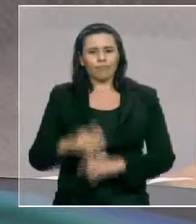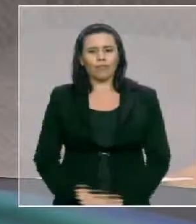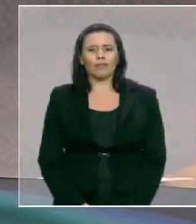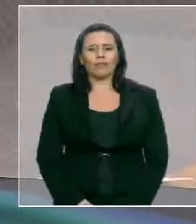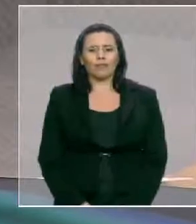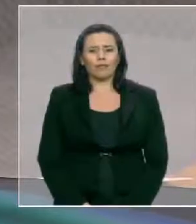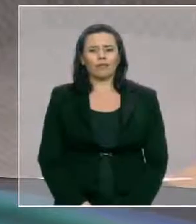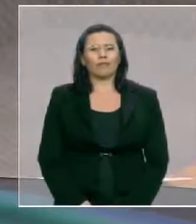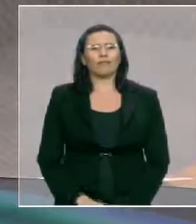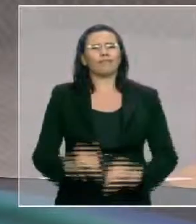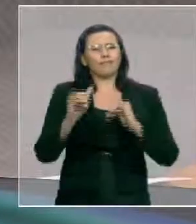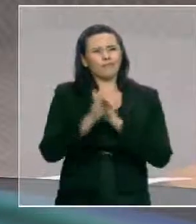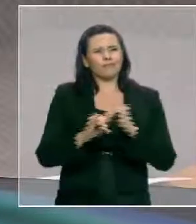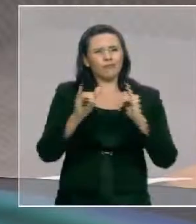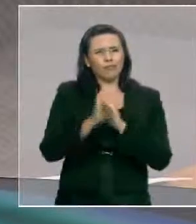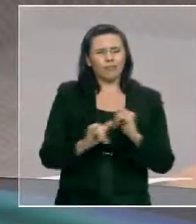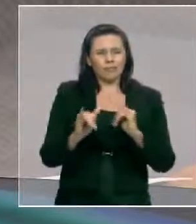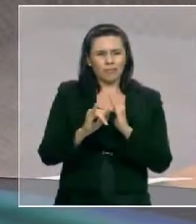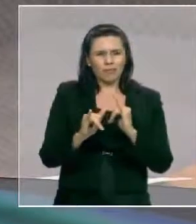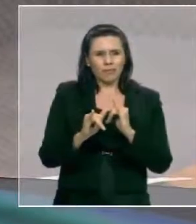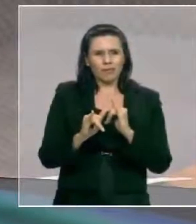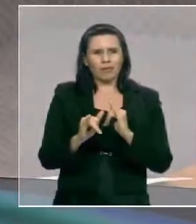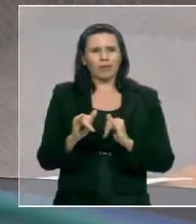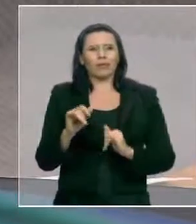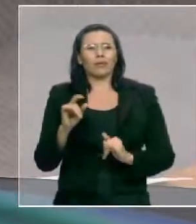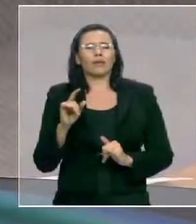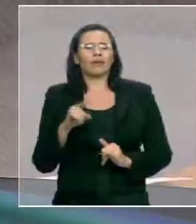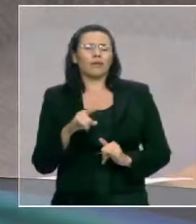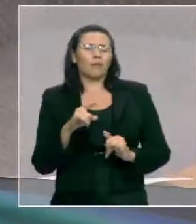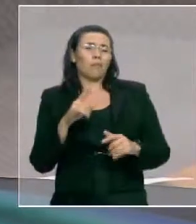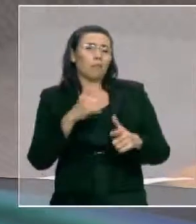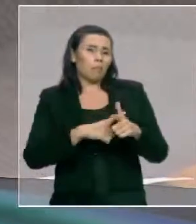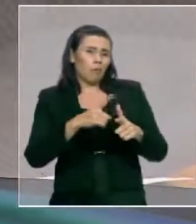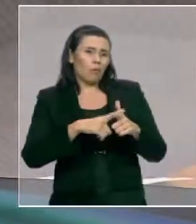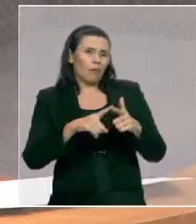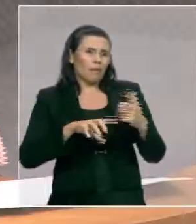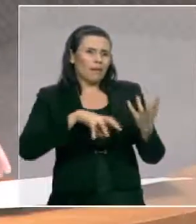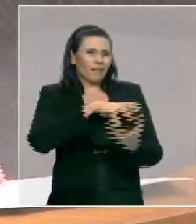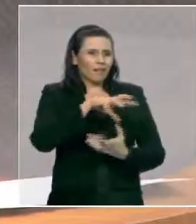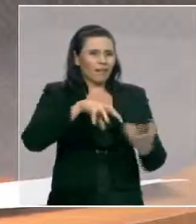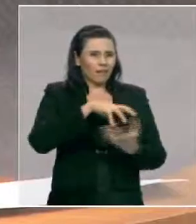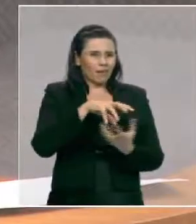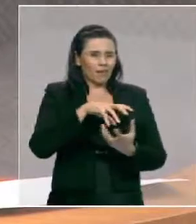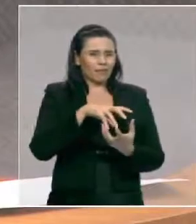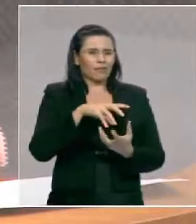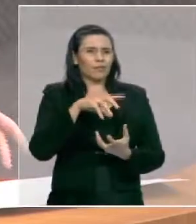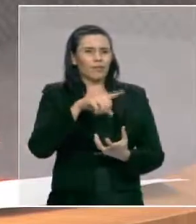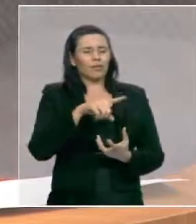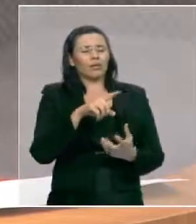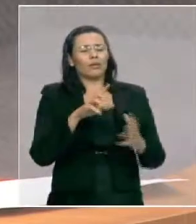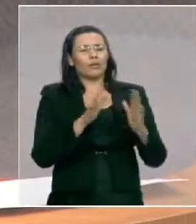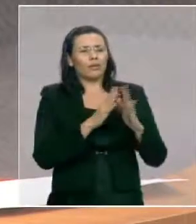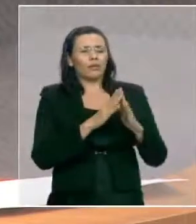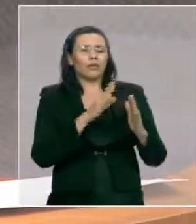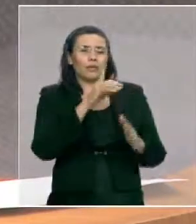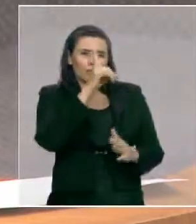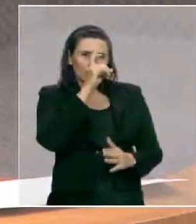UPAs e que o governo insiste agora em dizer que é uma paralisação parcial.